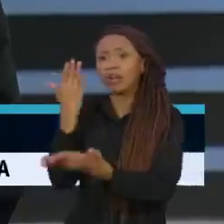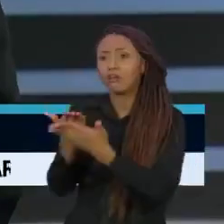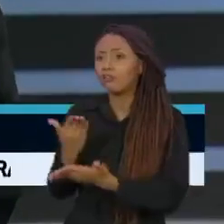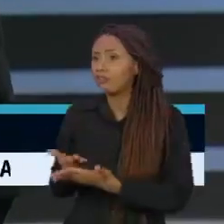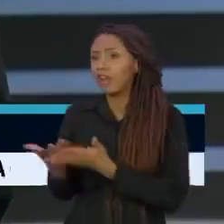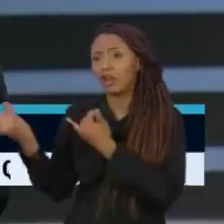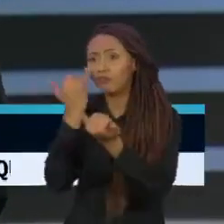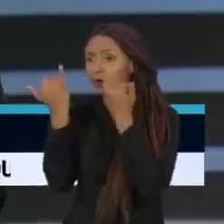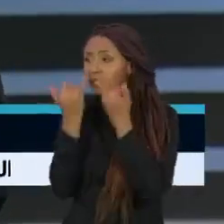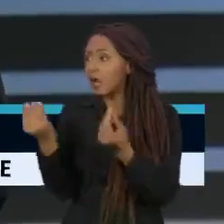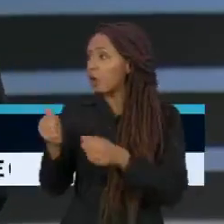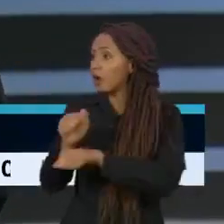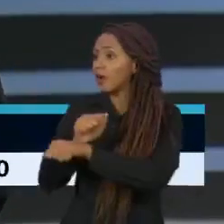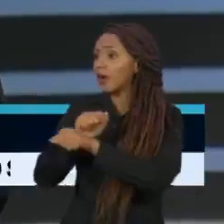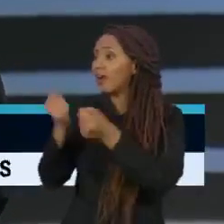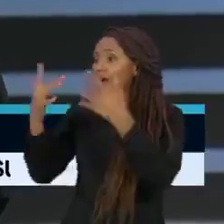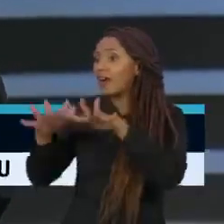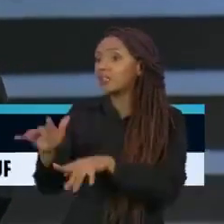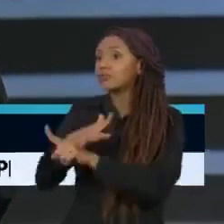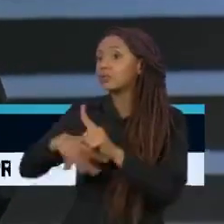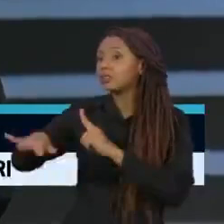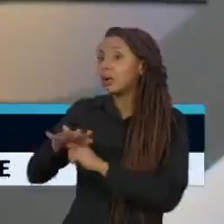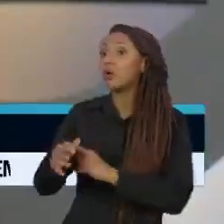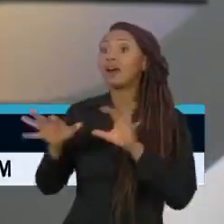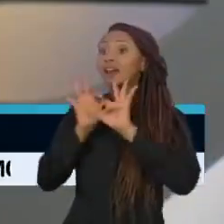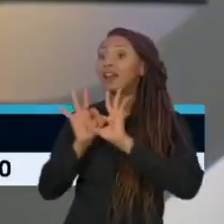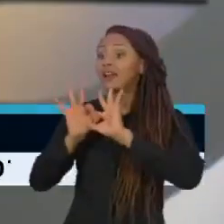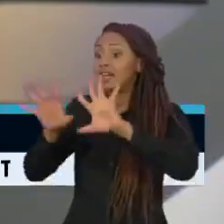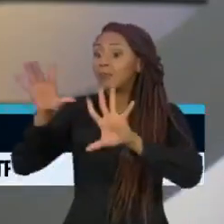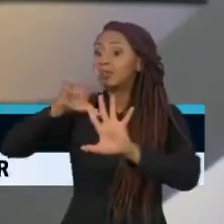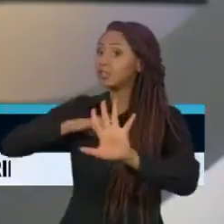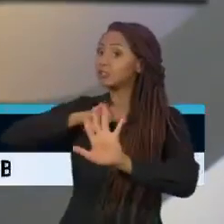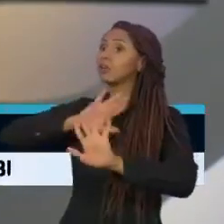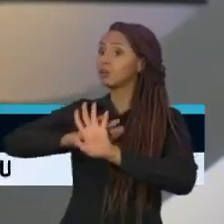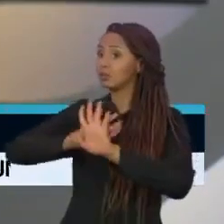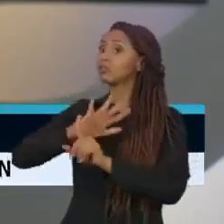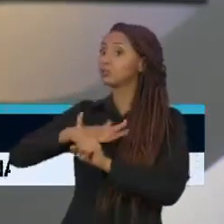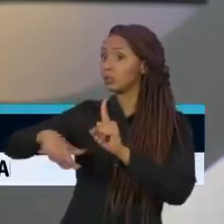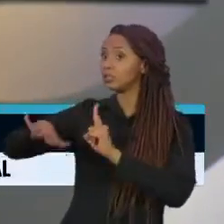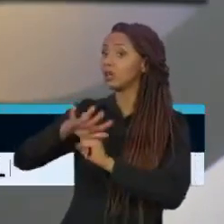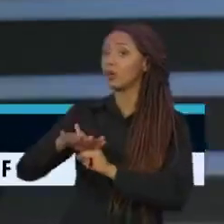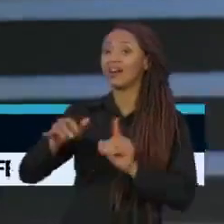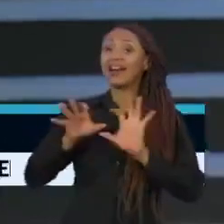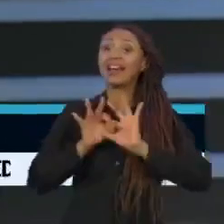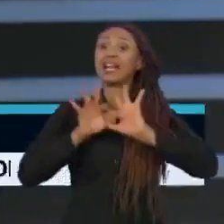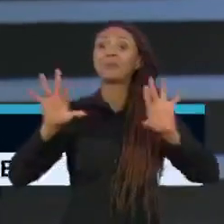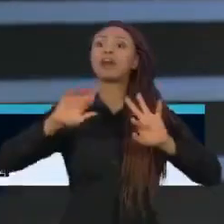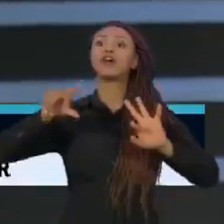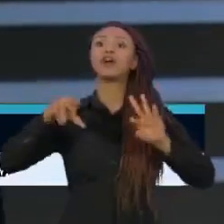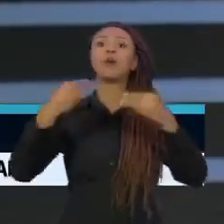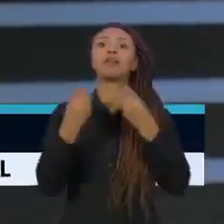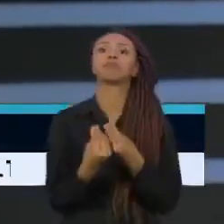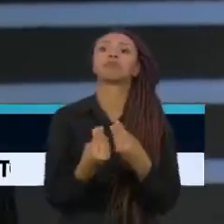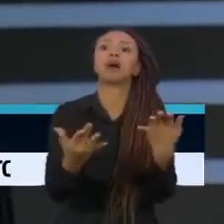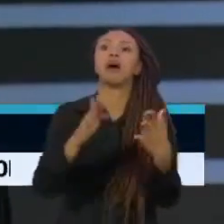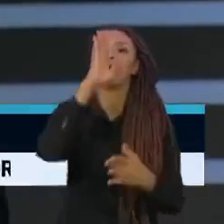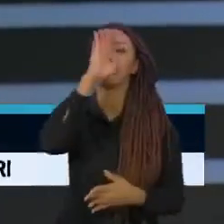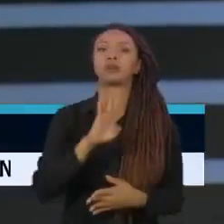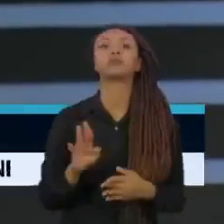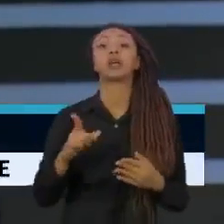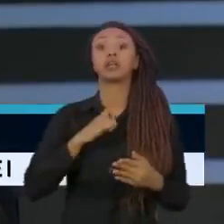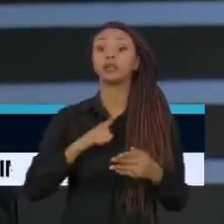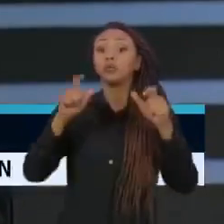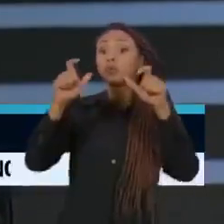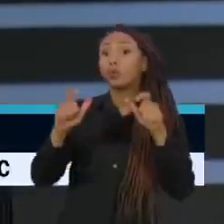diante de uma crise social a liberdade é um fato social não é liberdade uma coisa que cai do céu se dá dentro